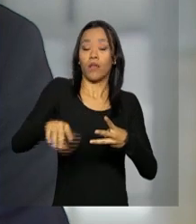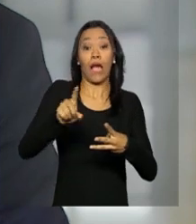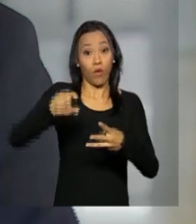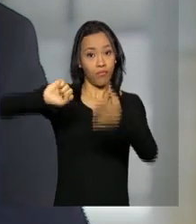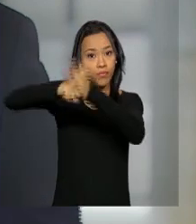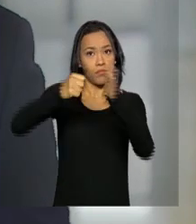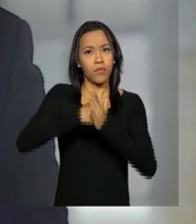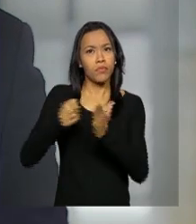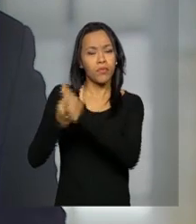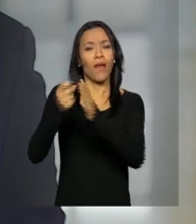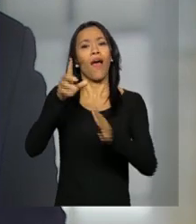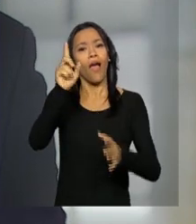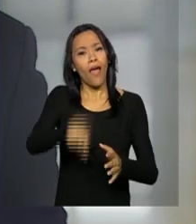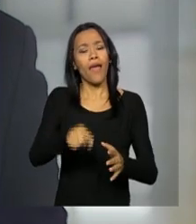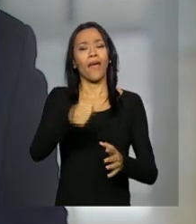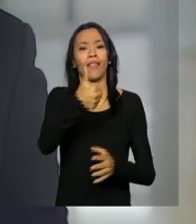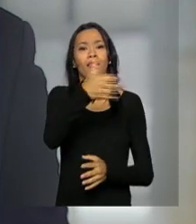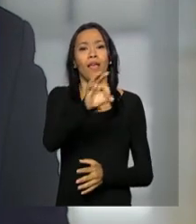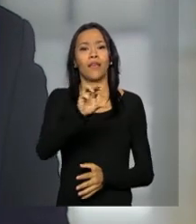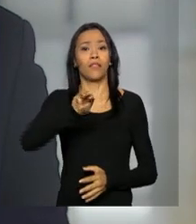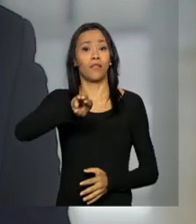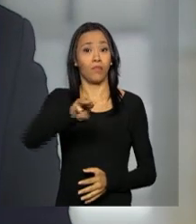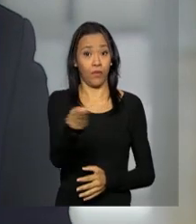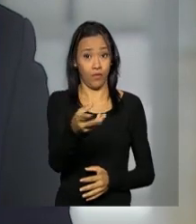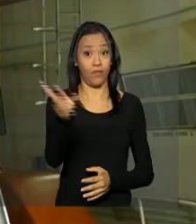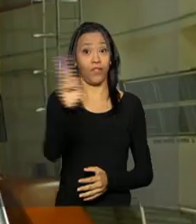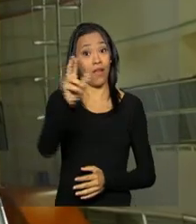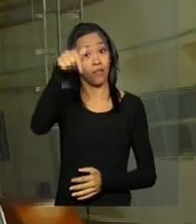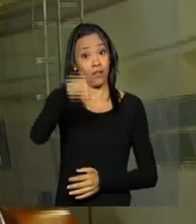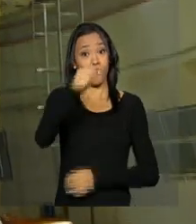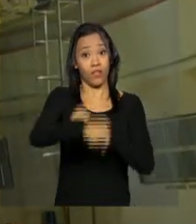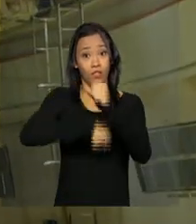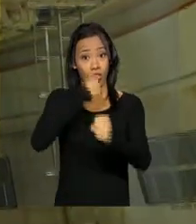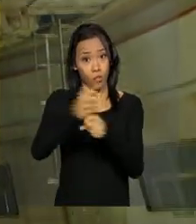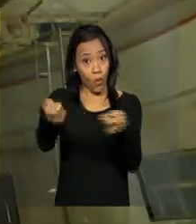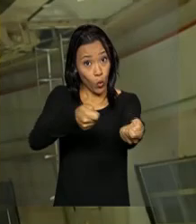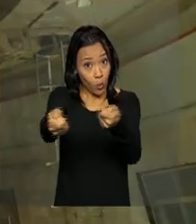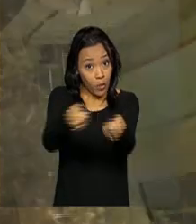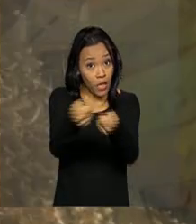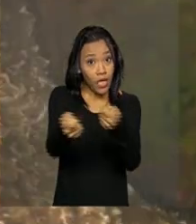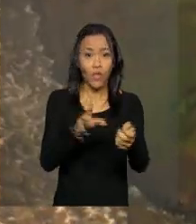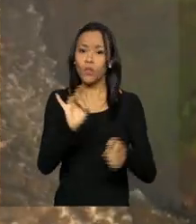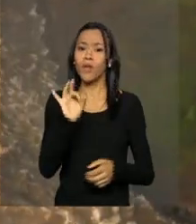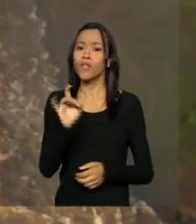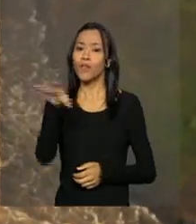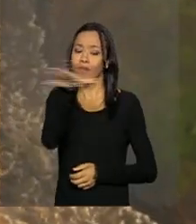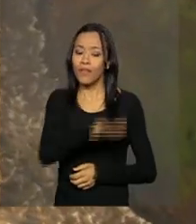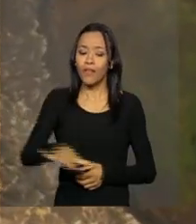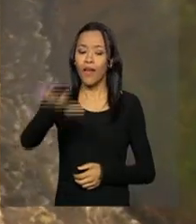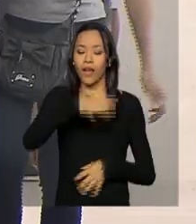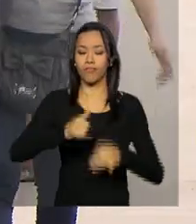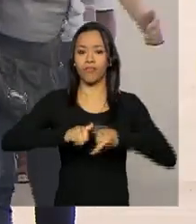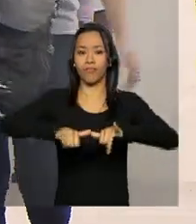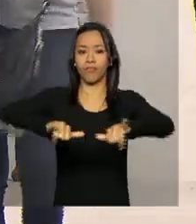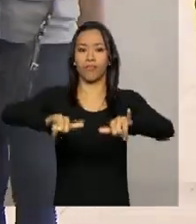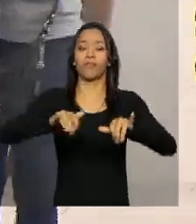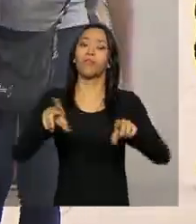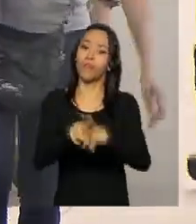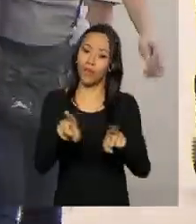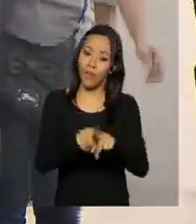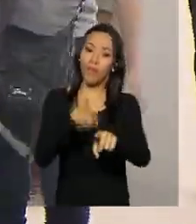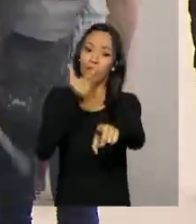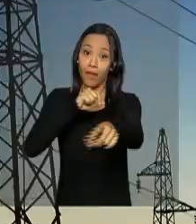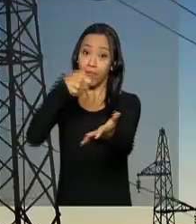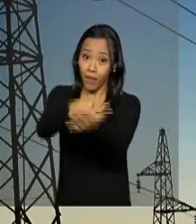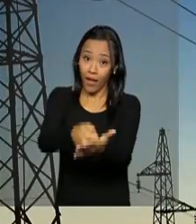desligamento é de R 10 bilhões deais neste ano economia que não é só para o setor elétrico também chega no bolso